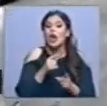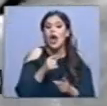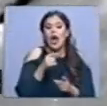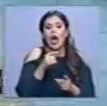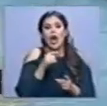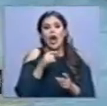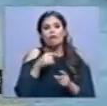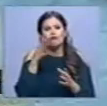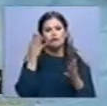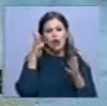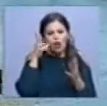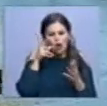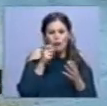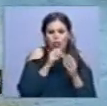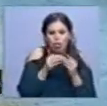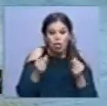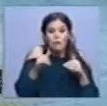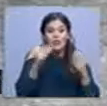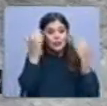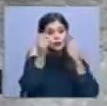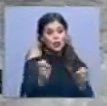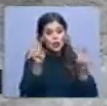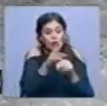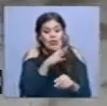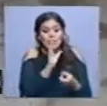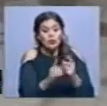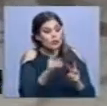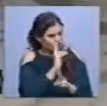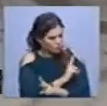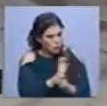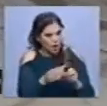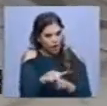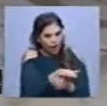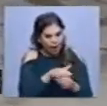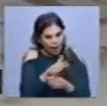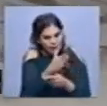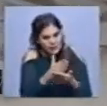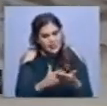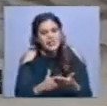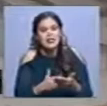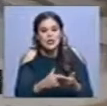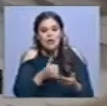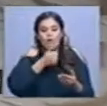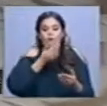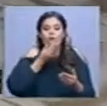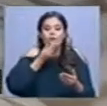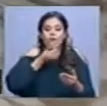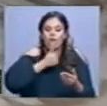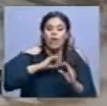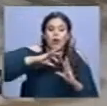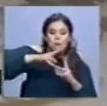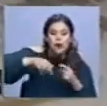que estes dados agora da Mars Odyssey dizem o quê? Dizem que foi detectado na zona equatorial de Marte uma grande concentração de